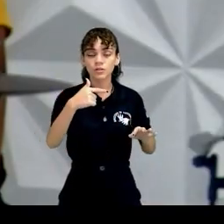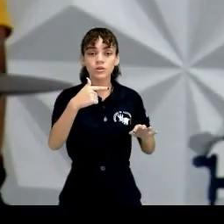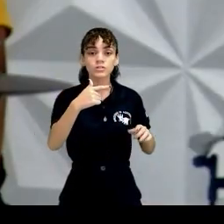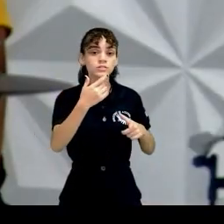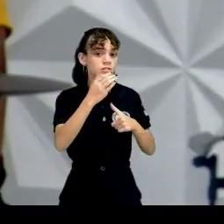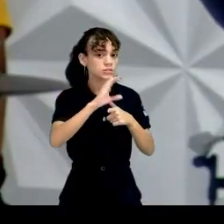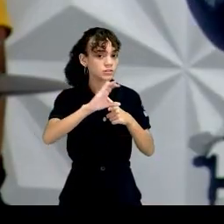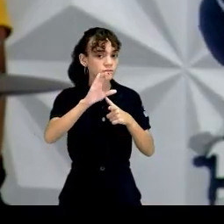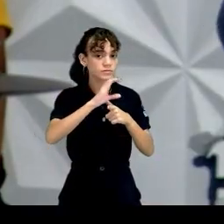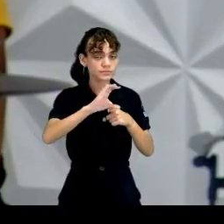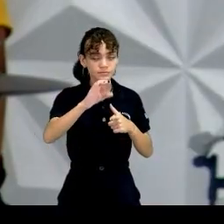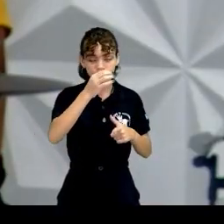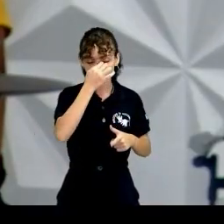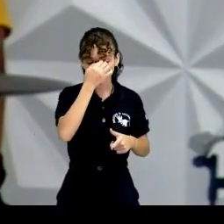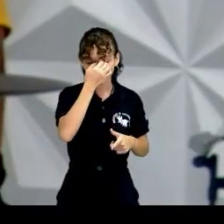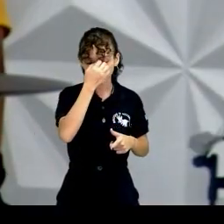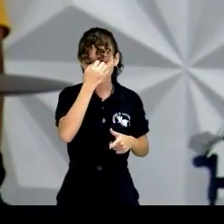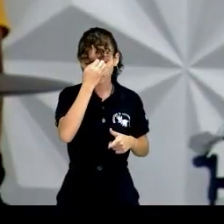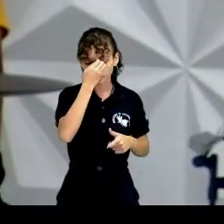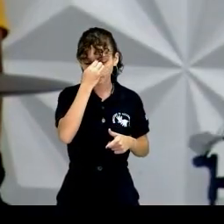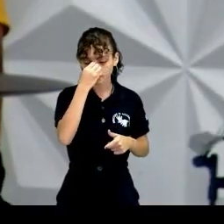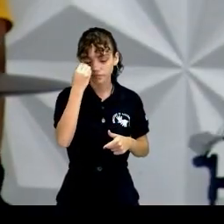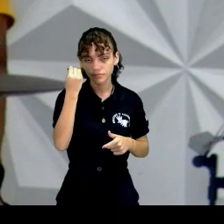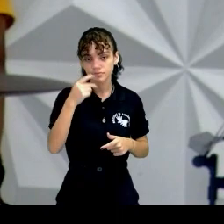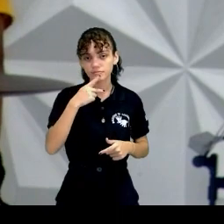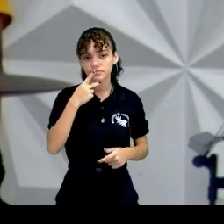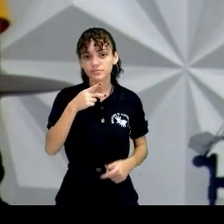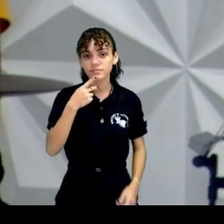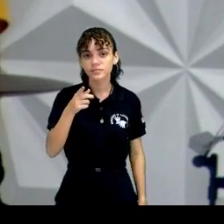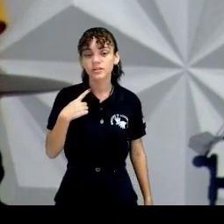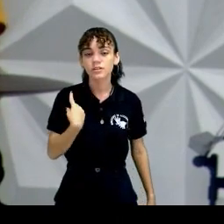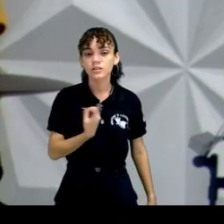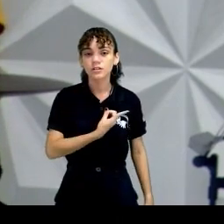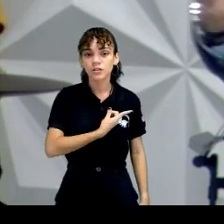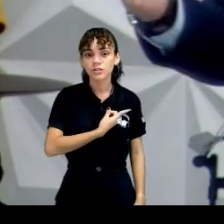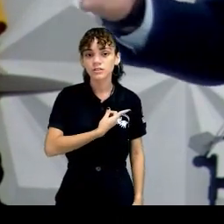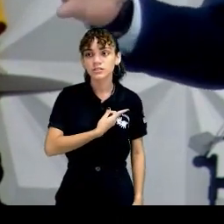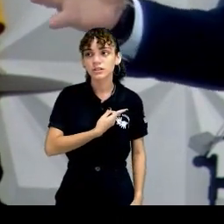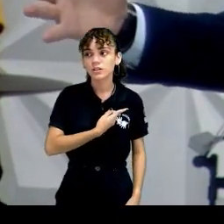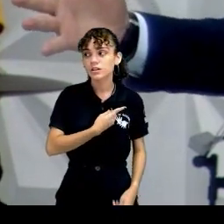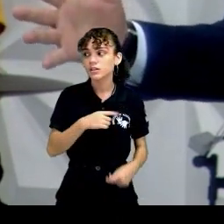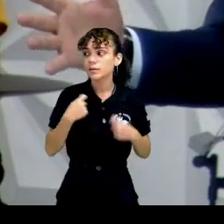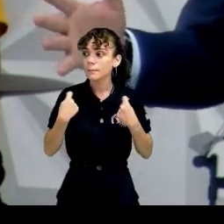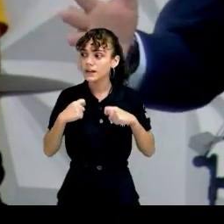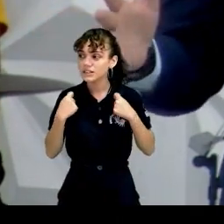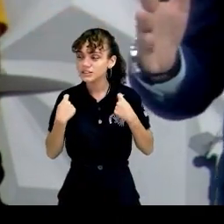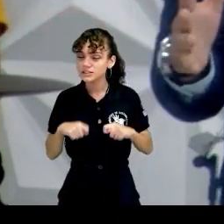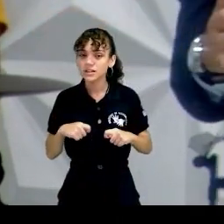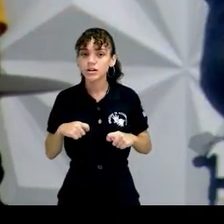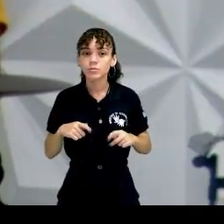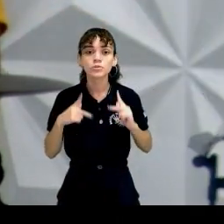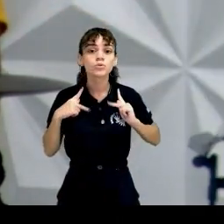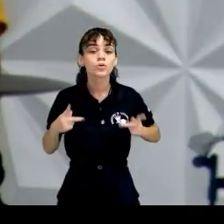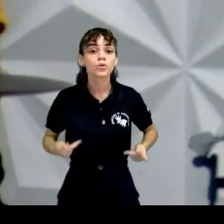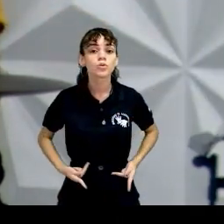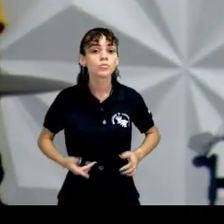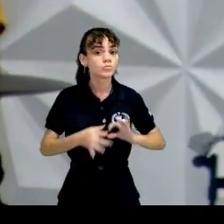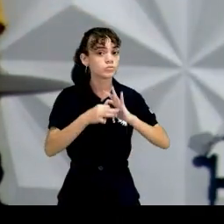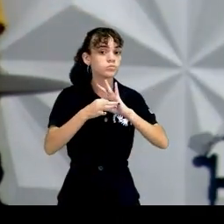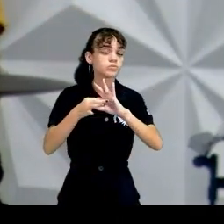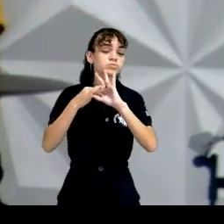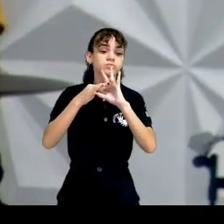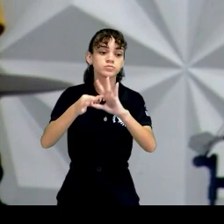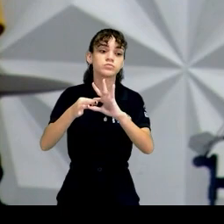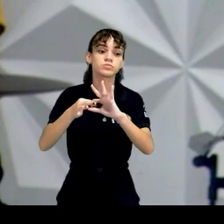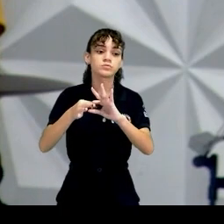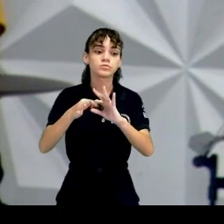dessa diversidade, mas dentro de um propósito, a unidade, ele diz lá no versículo 14, do capítulo 12, da primeira carta, se